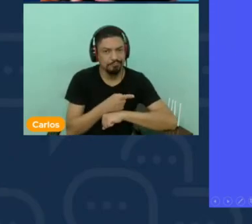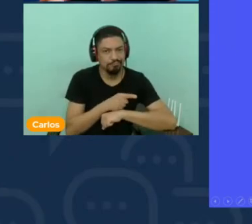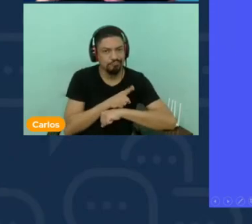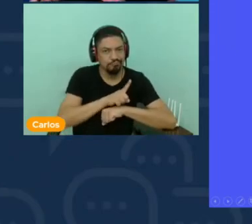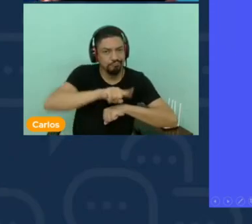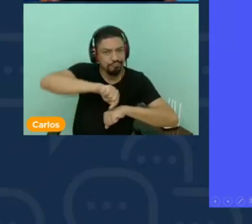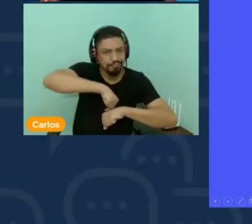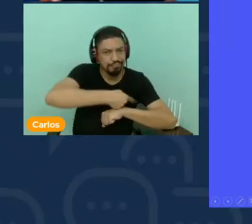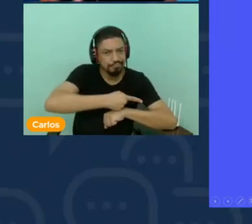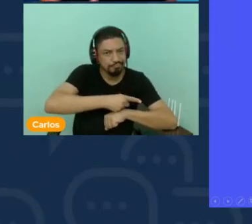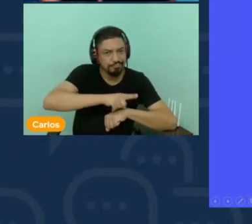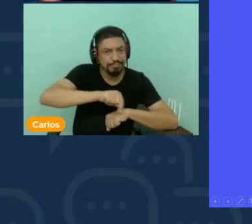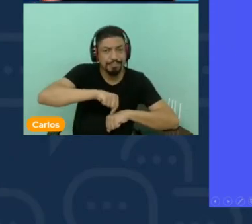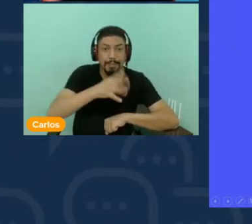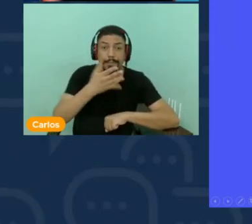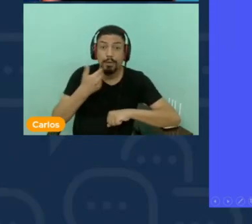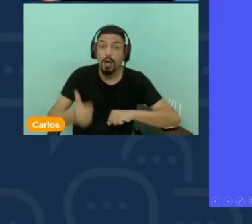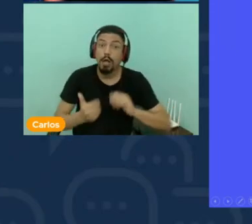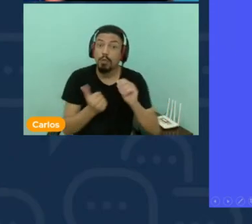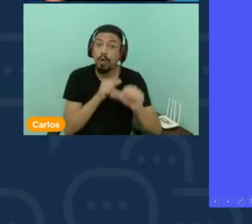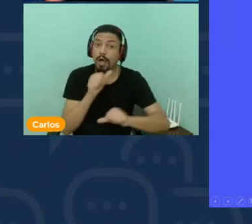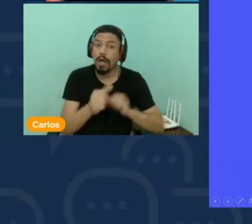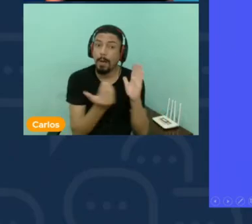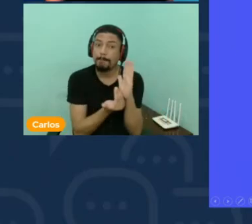você aumentar o tamanho desse servidor.